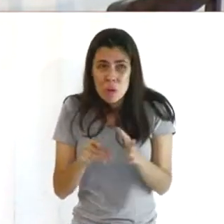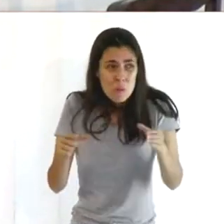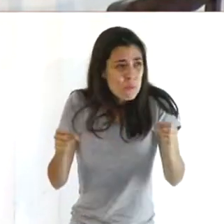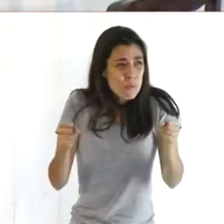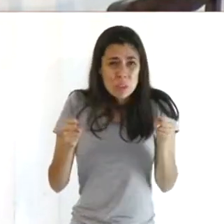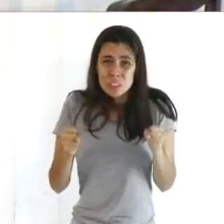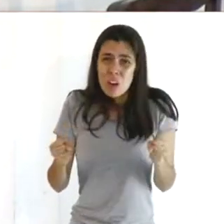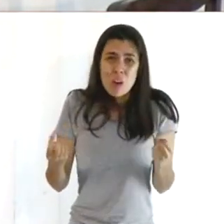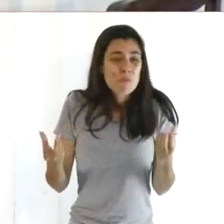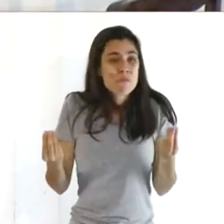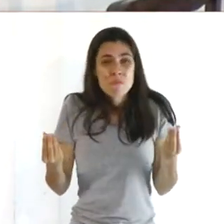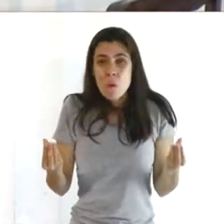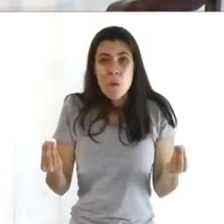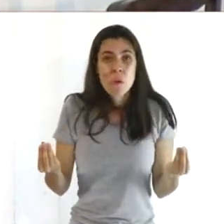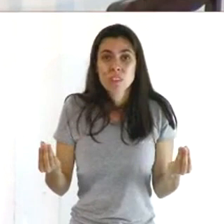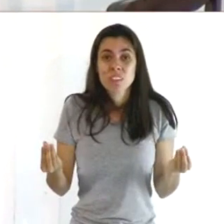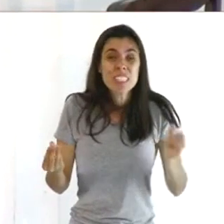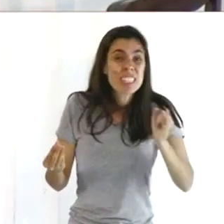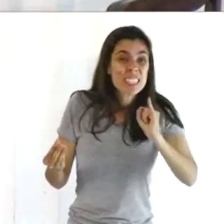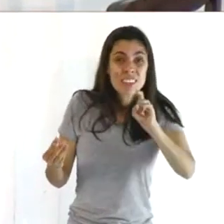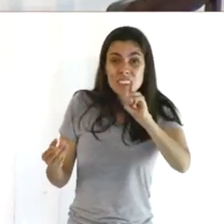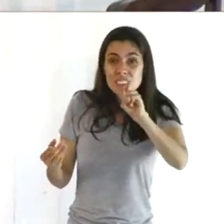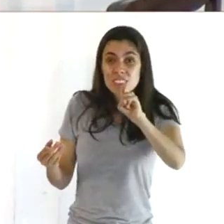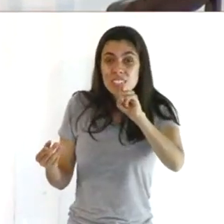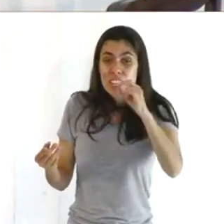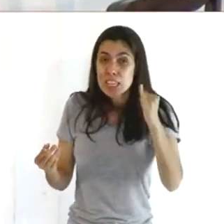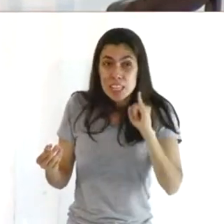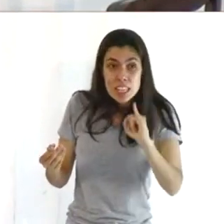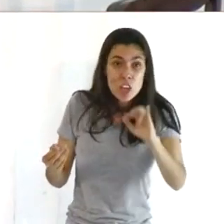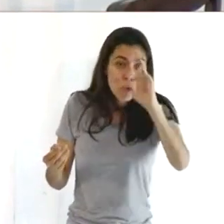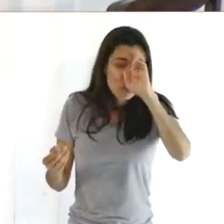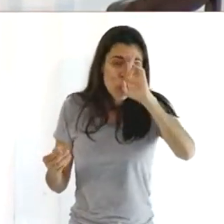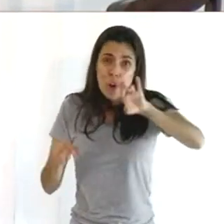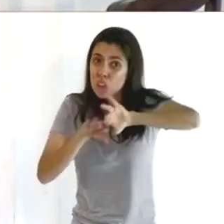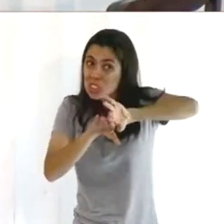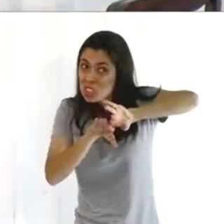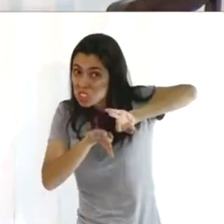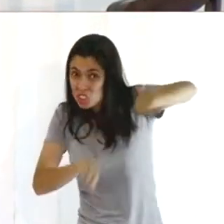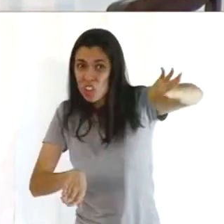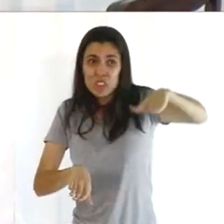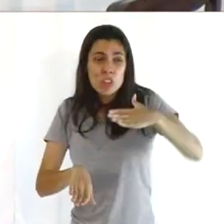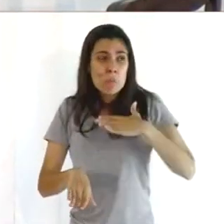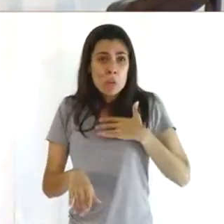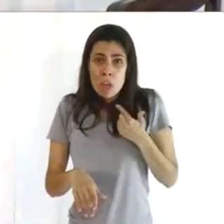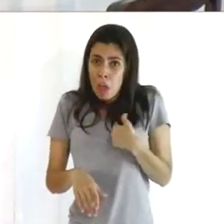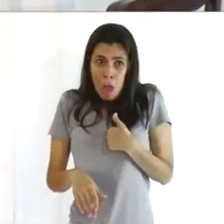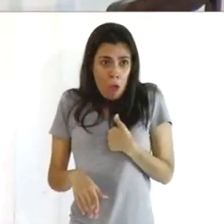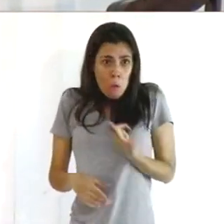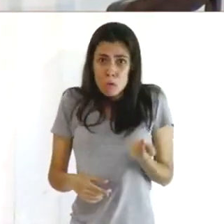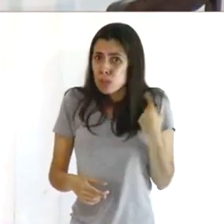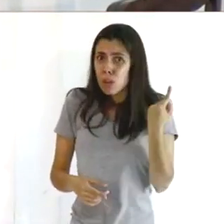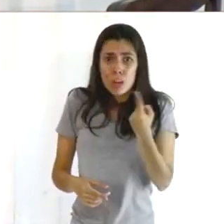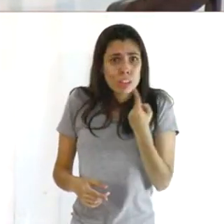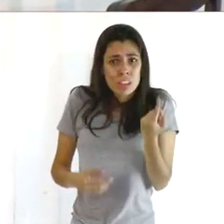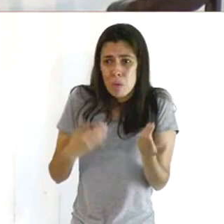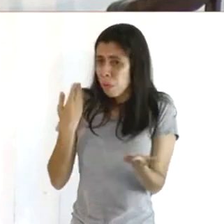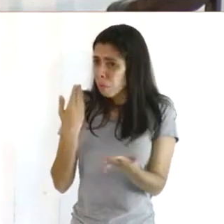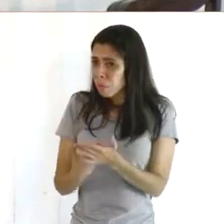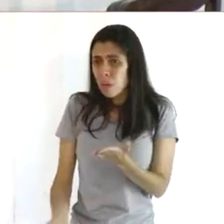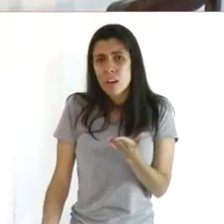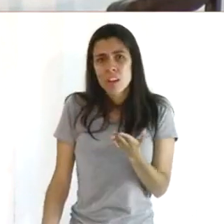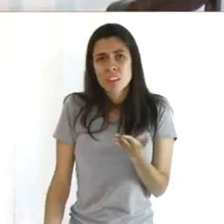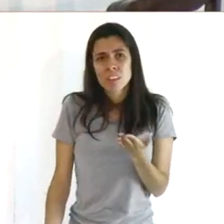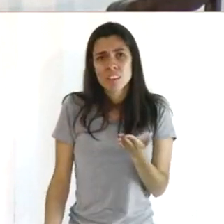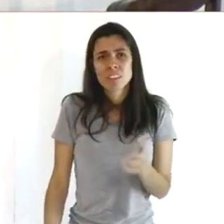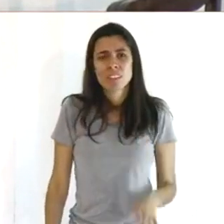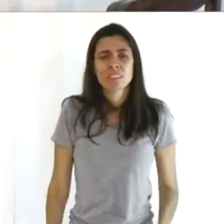poderosos, e se o Senhor não estiver comigo, eu não poderei vencê-los, eu não poderei resisti-los. Mas ele está orando, e